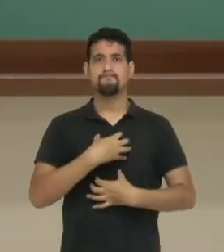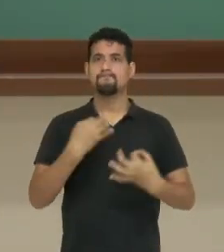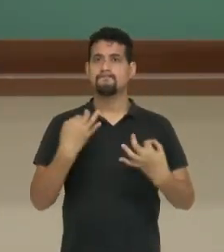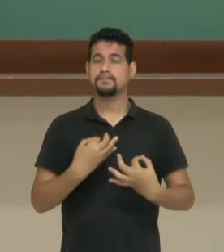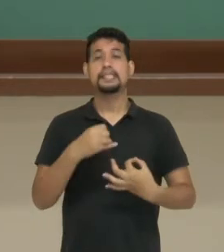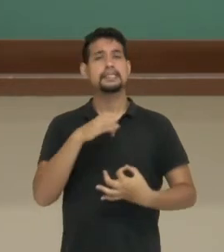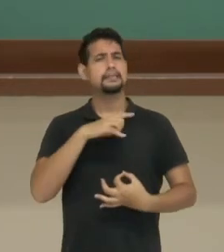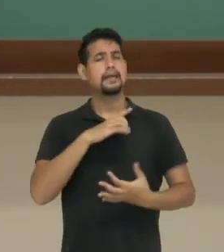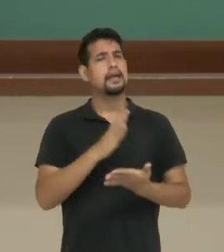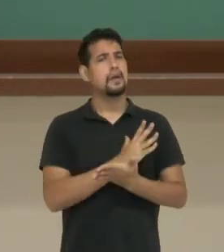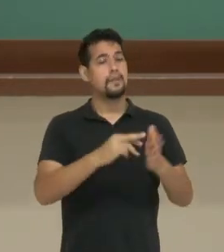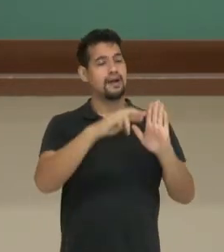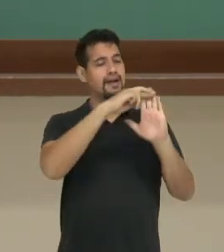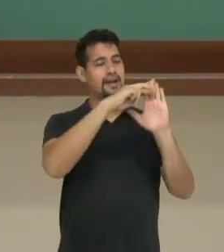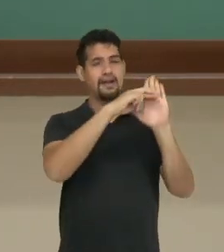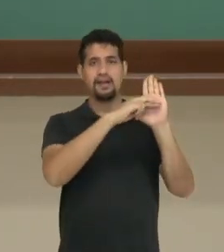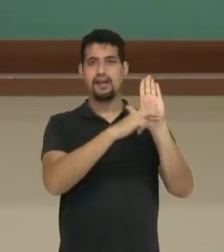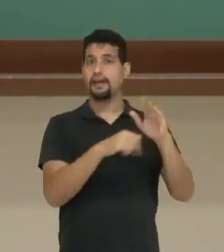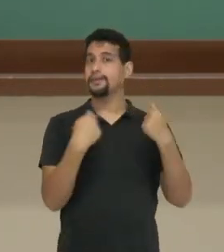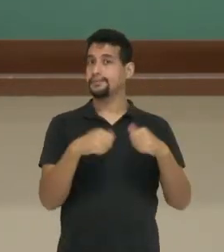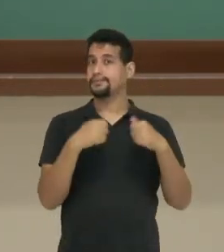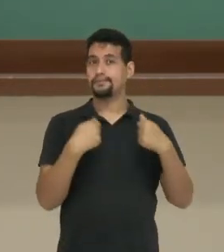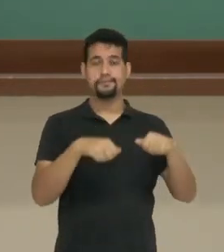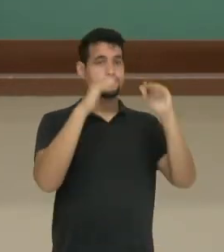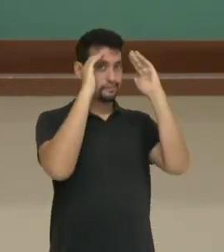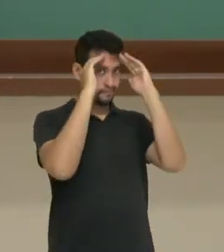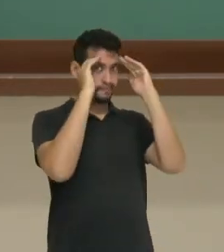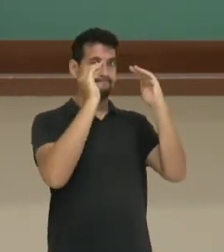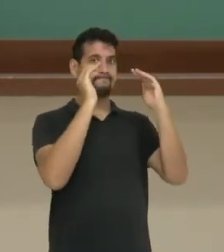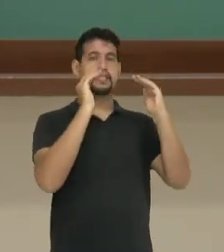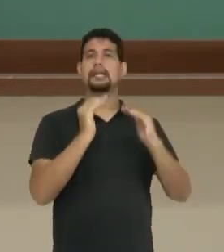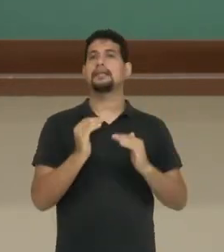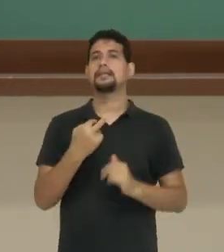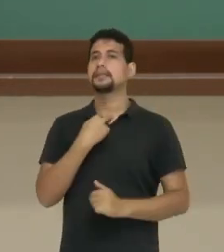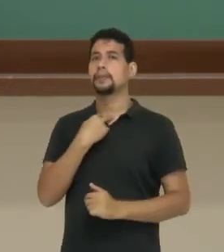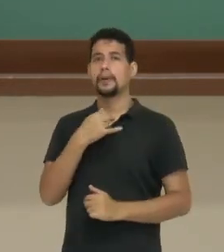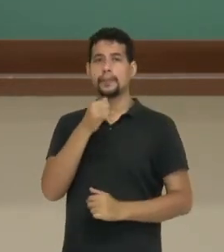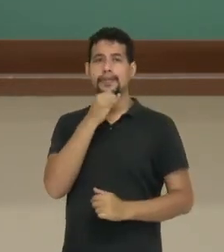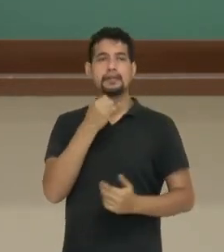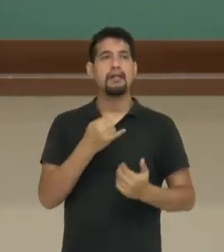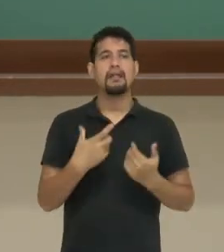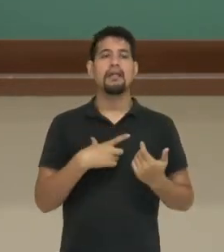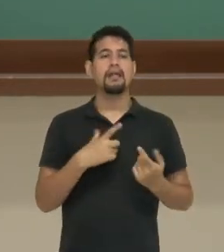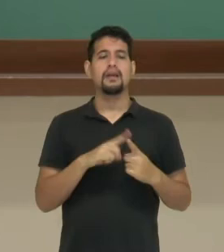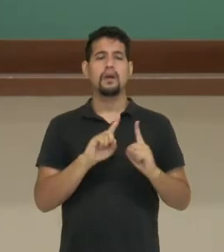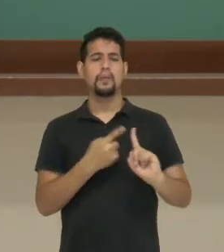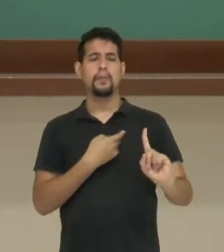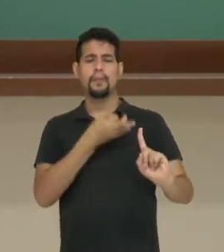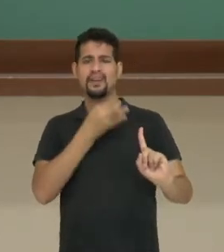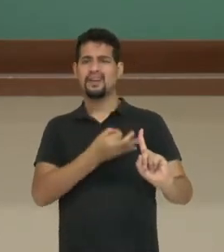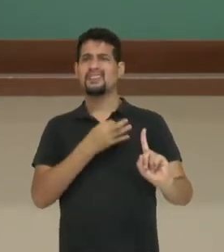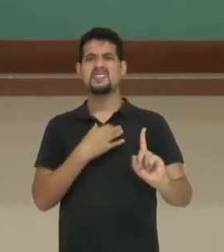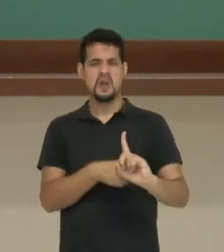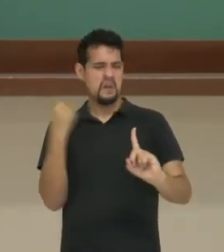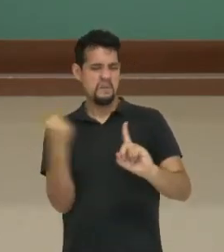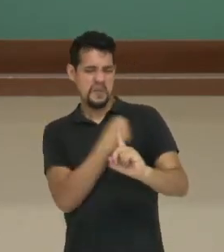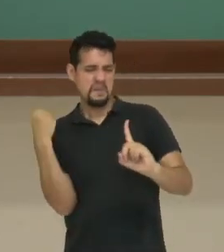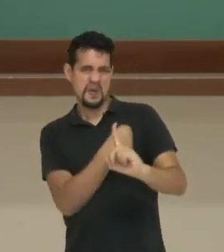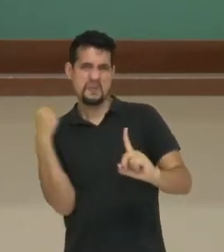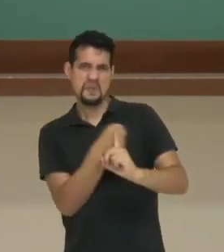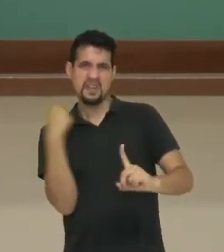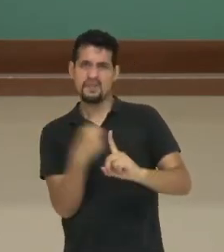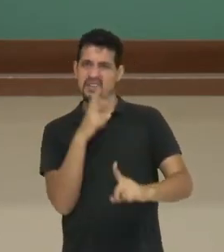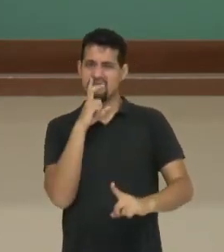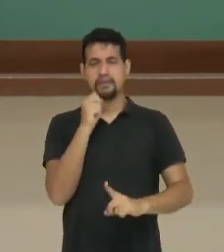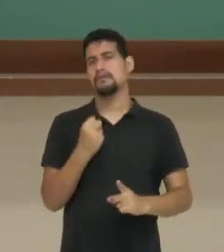se existem regras, elas precisam ser cumpridas, né? Eu não posso me opor e machucar o meu